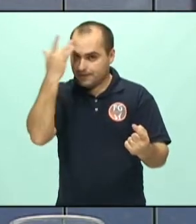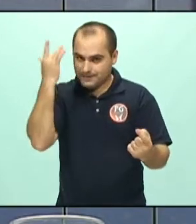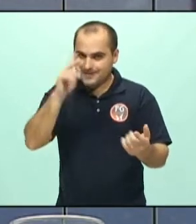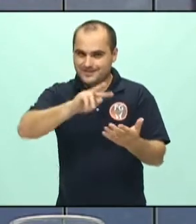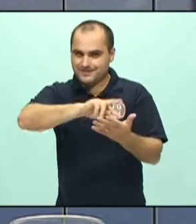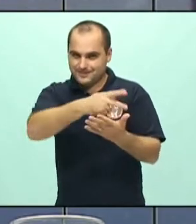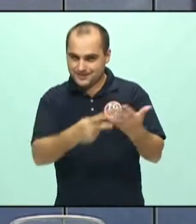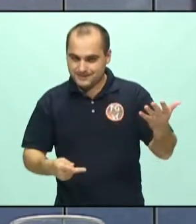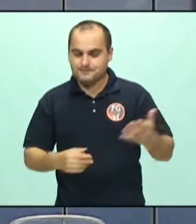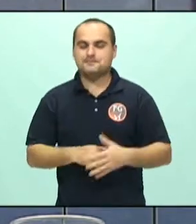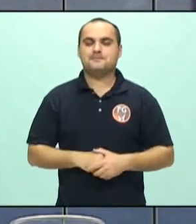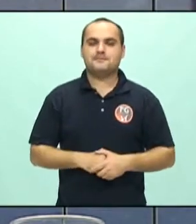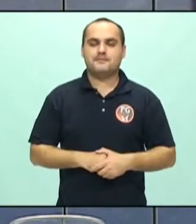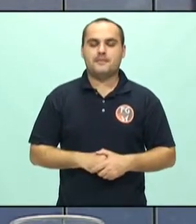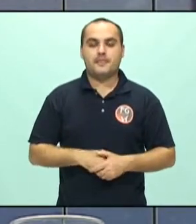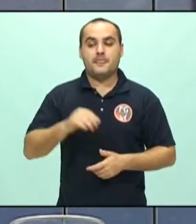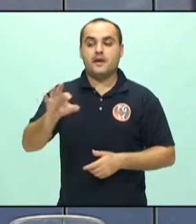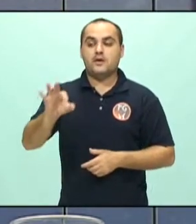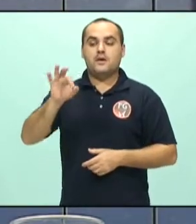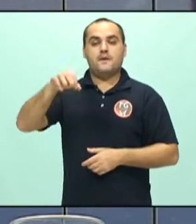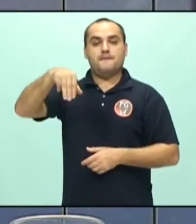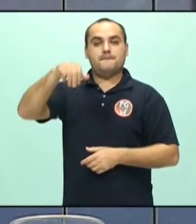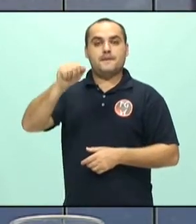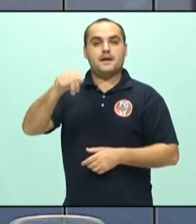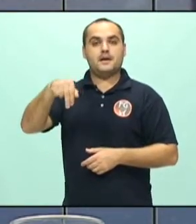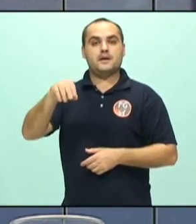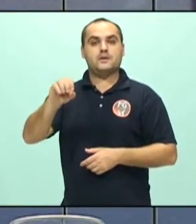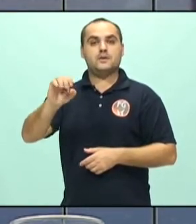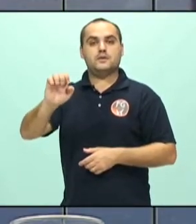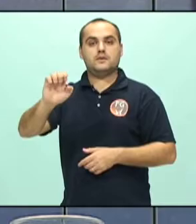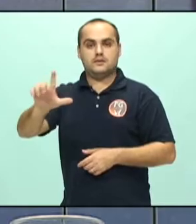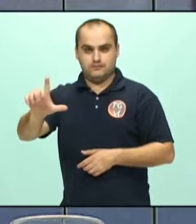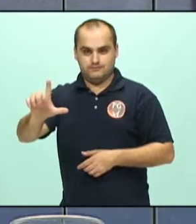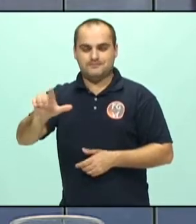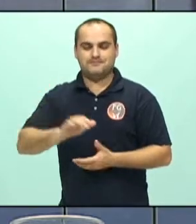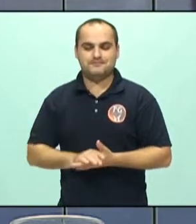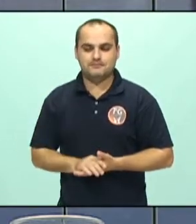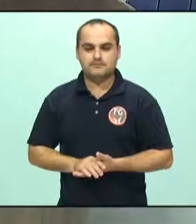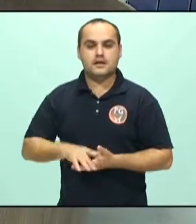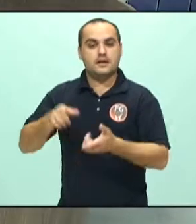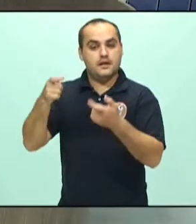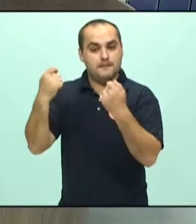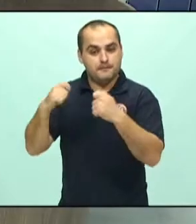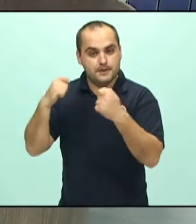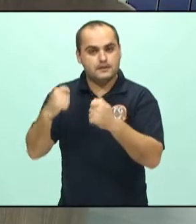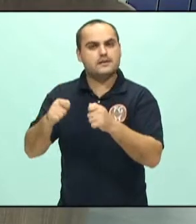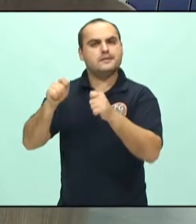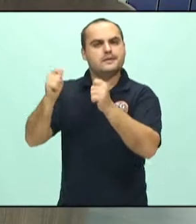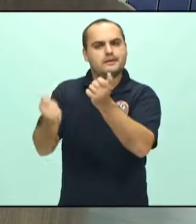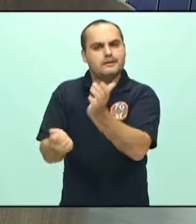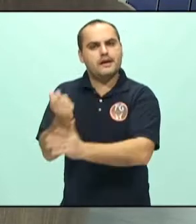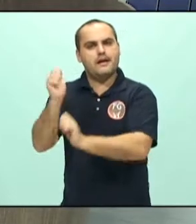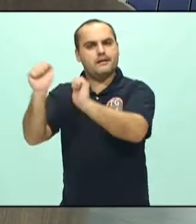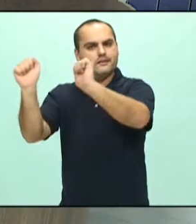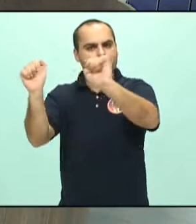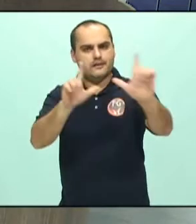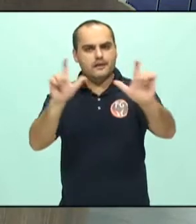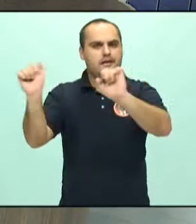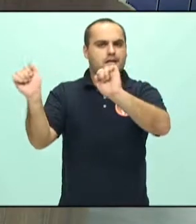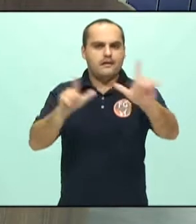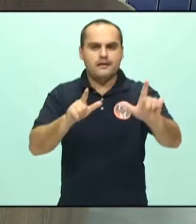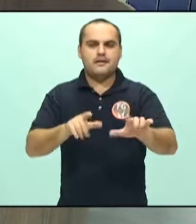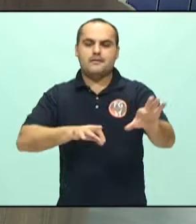gente escolheu um autor, Manuel Bandeira, aí nós tivemos que fazer os slides, planejar